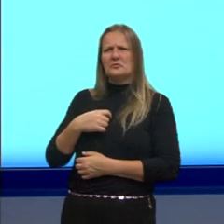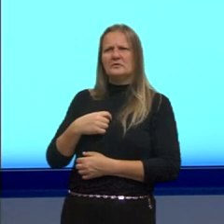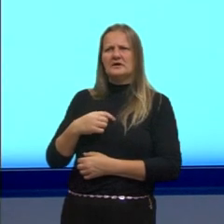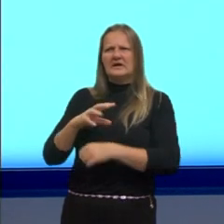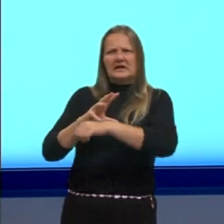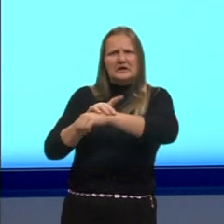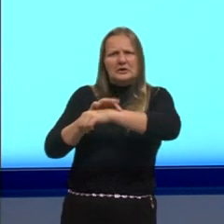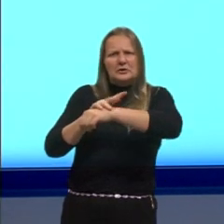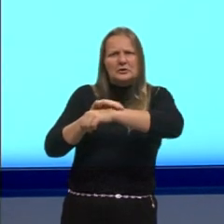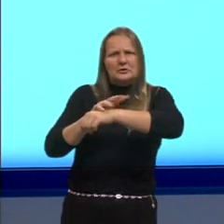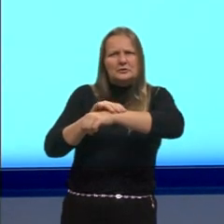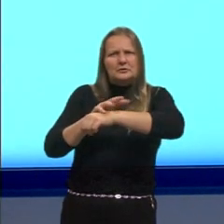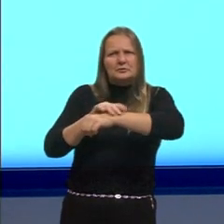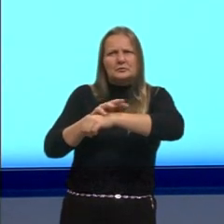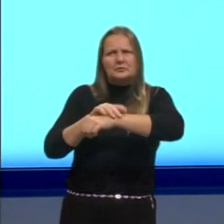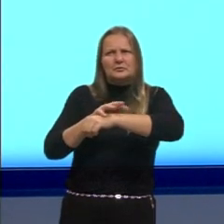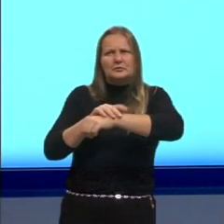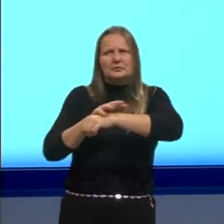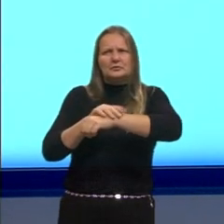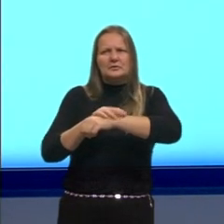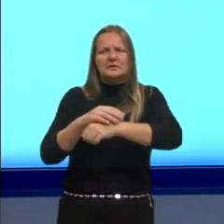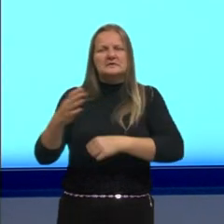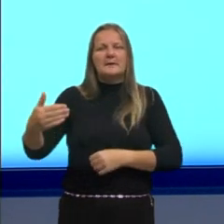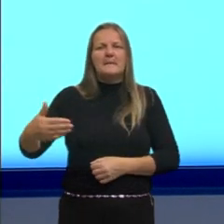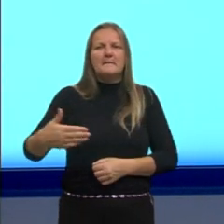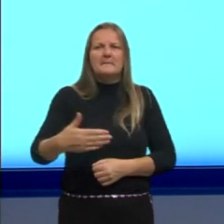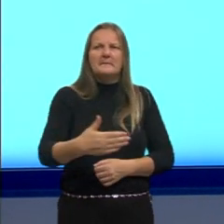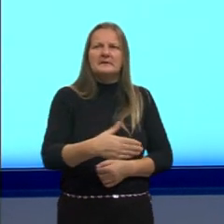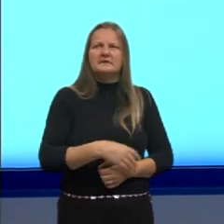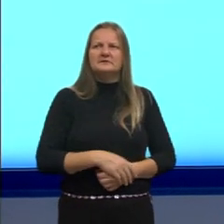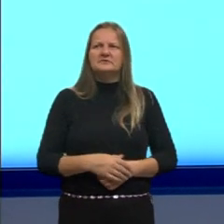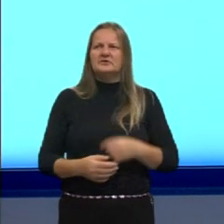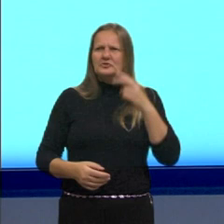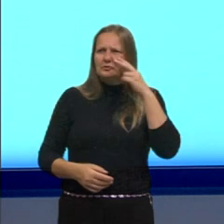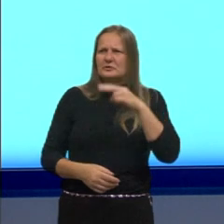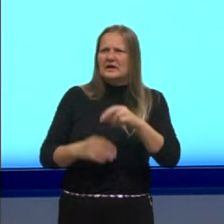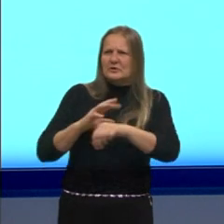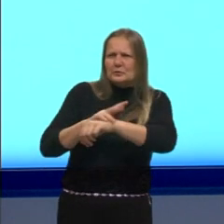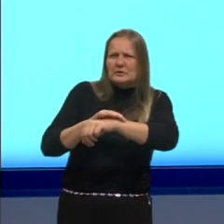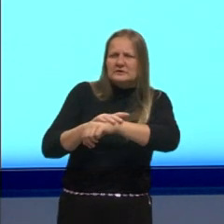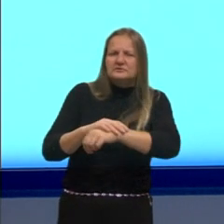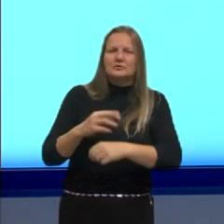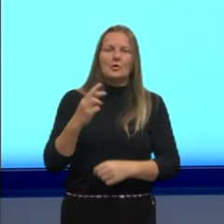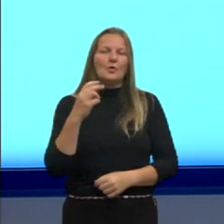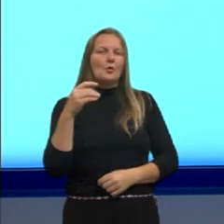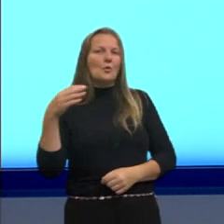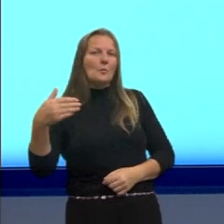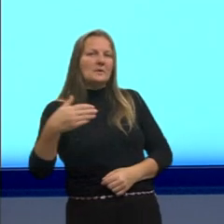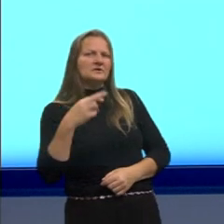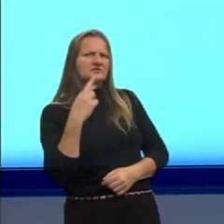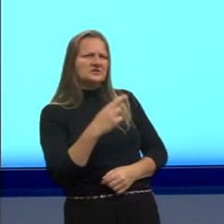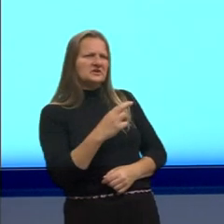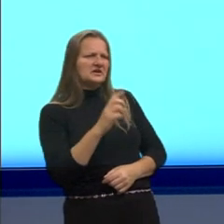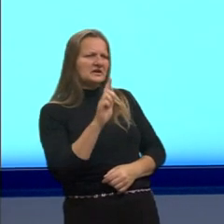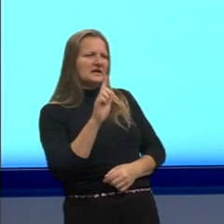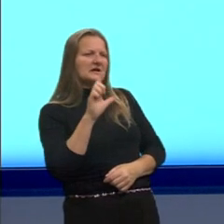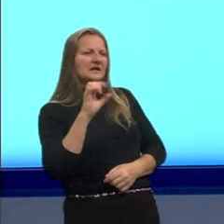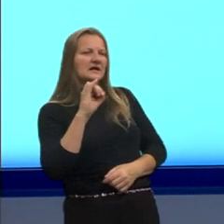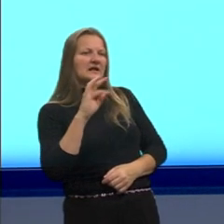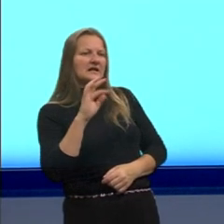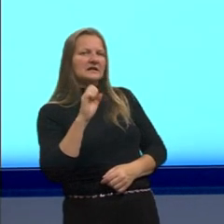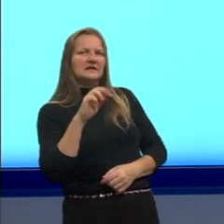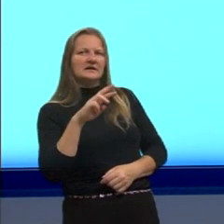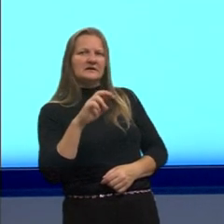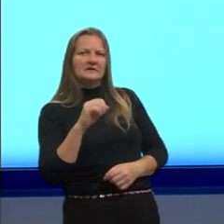é uma doença né que a sola ali os peixes e aí ele falou ele respondeu glitter que não deixa de ser um